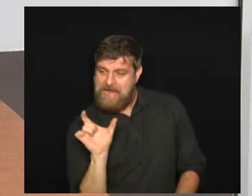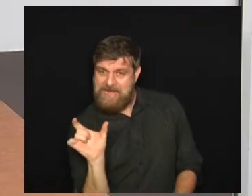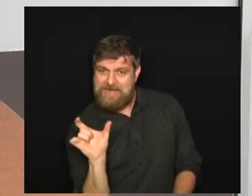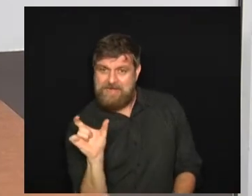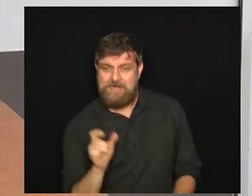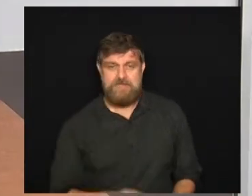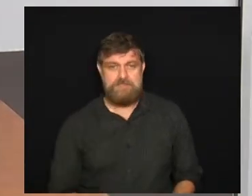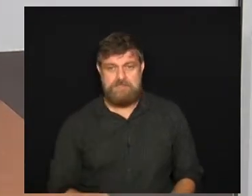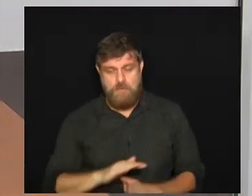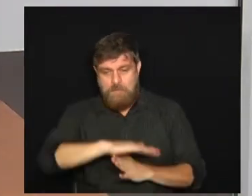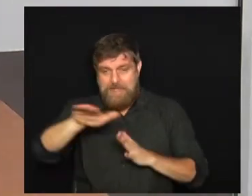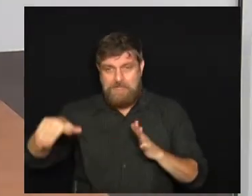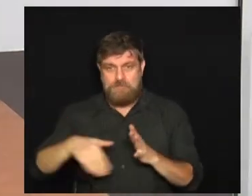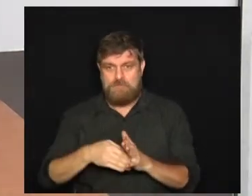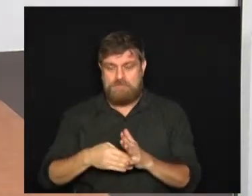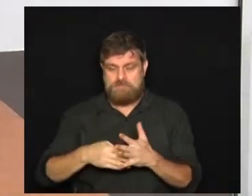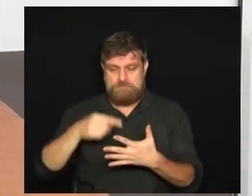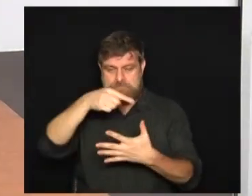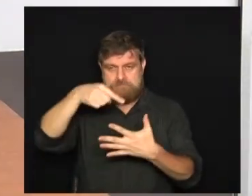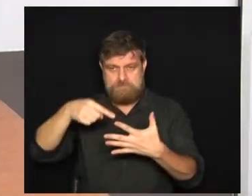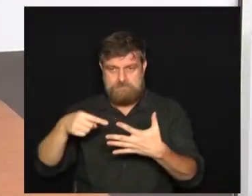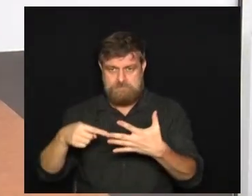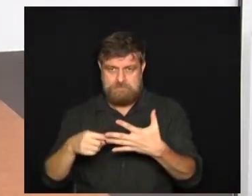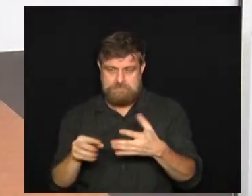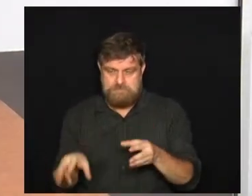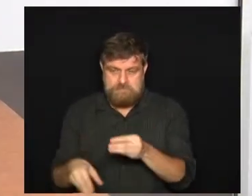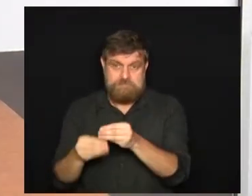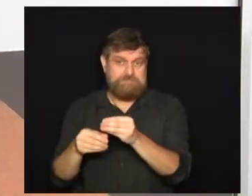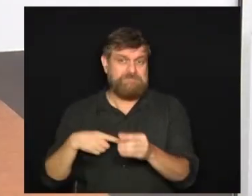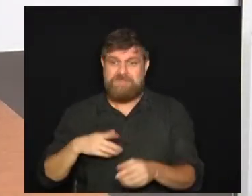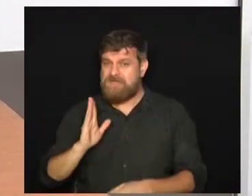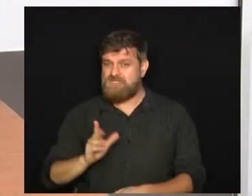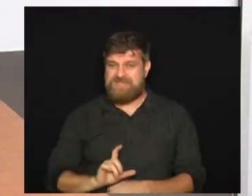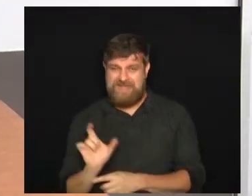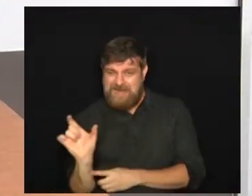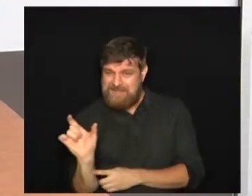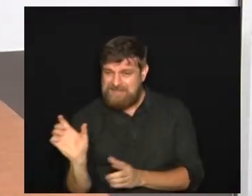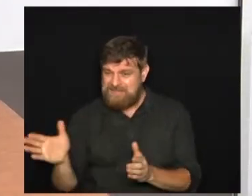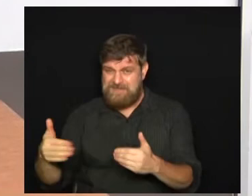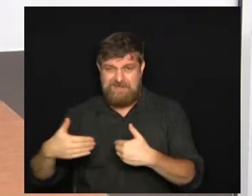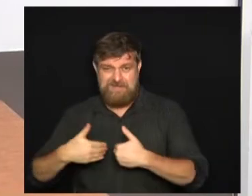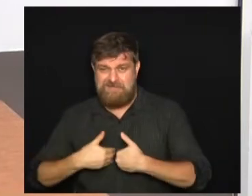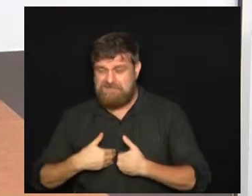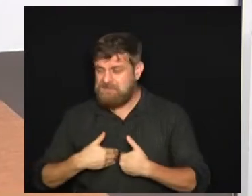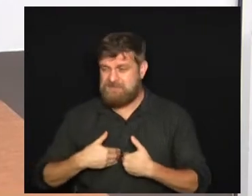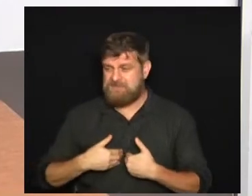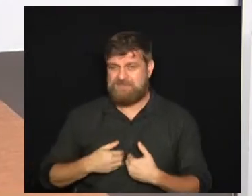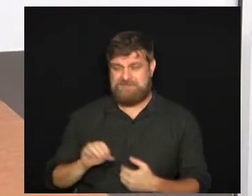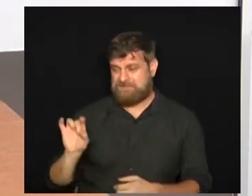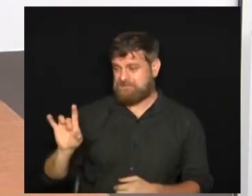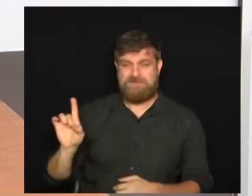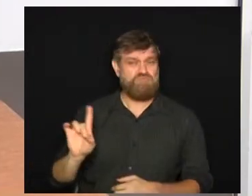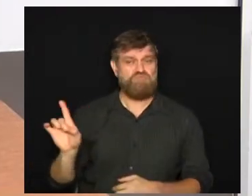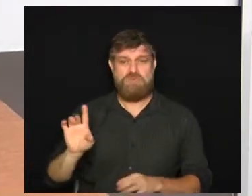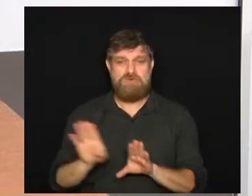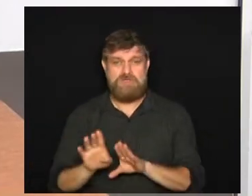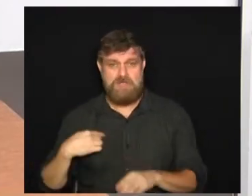vamos fazer uma carteira específica para autista, porque nós já temos uma que contempla até mais deficiências. Inclusive nós mandamos